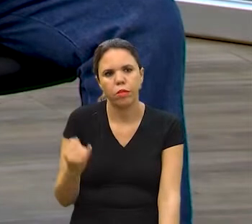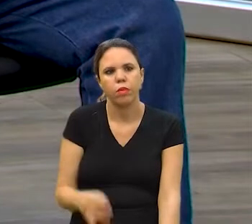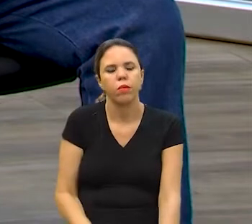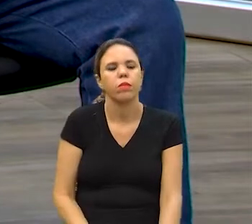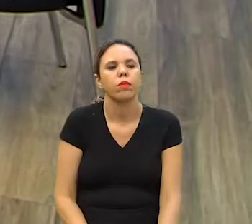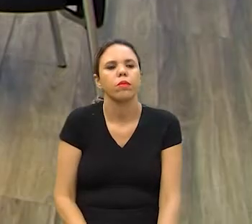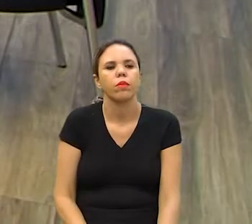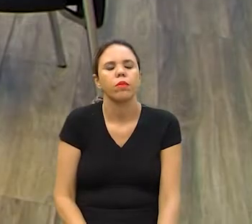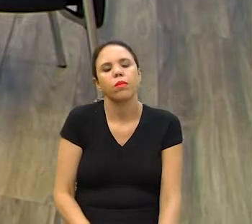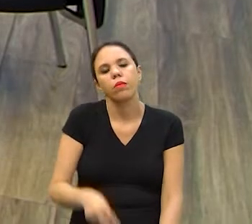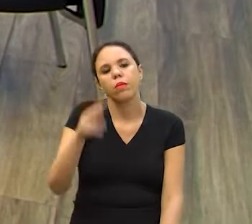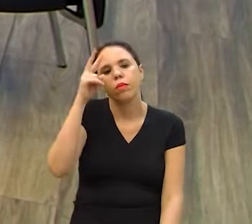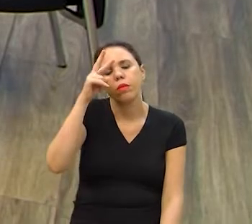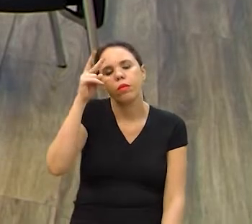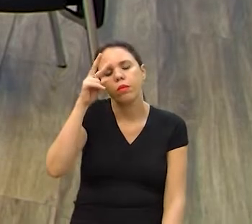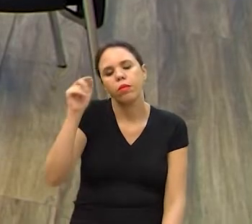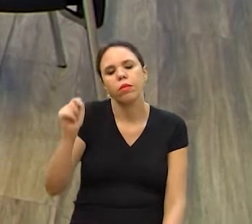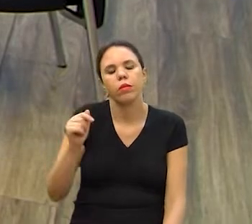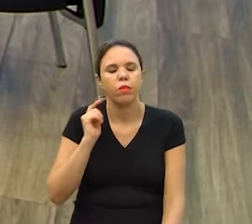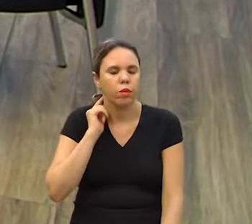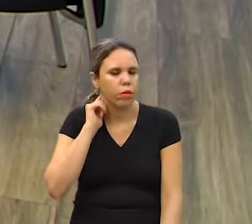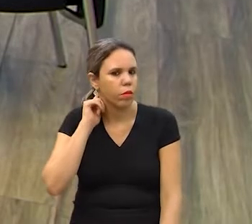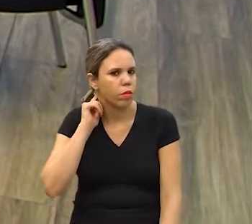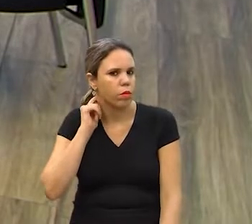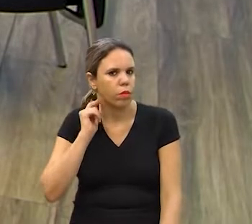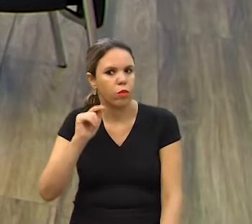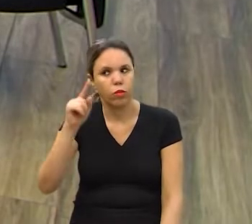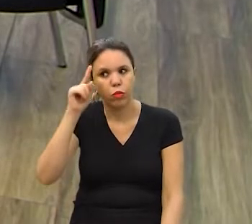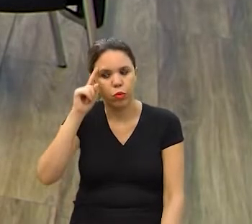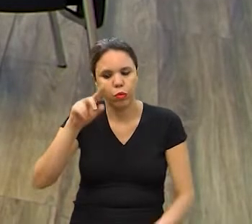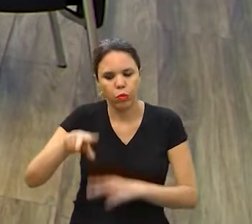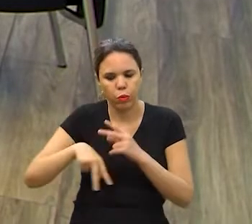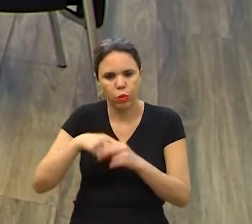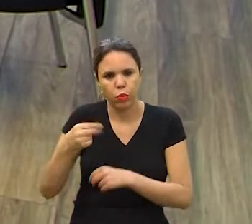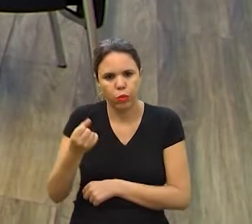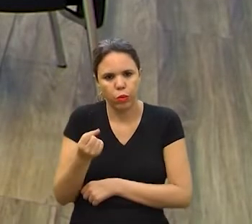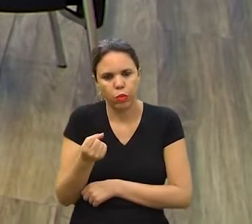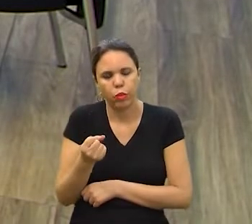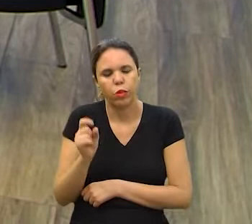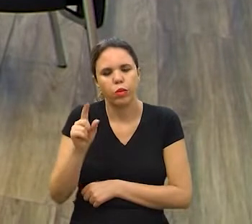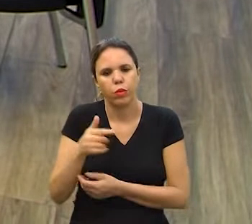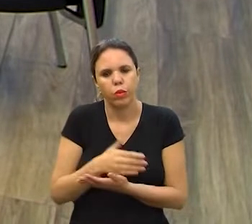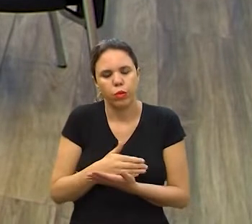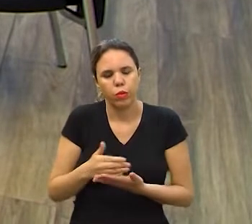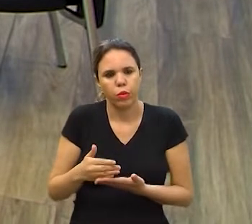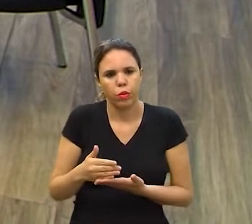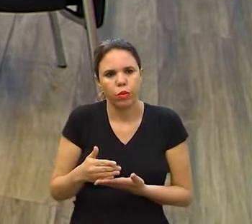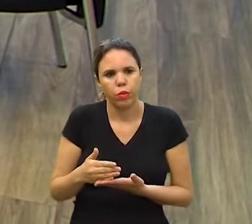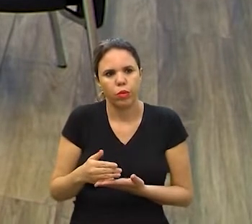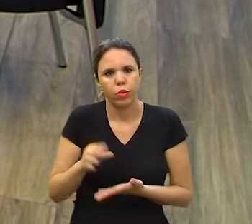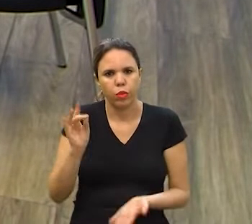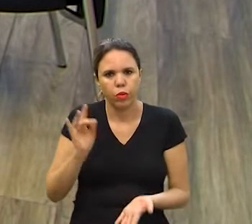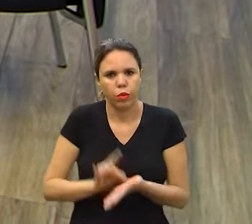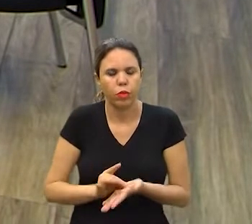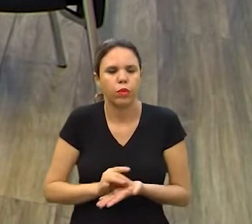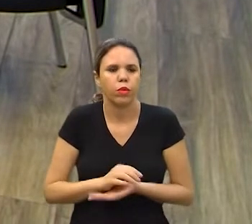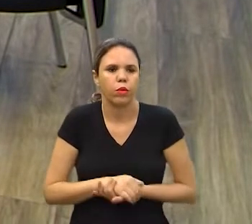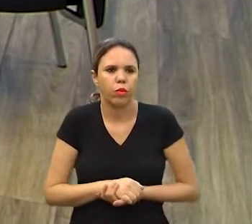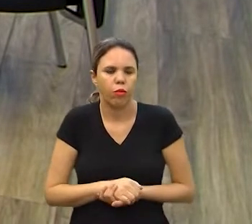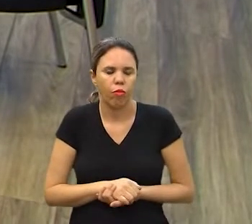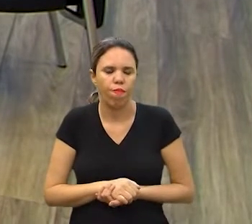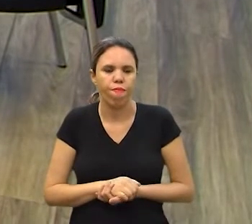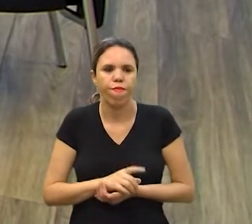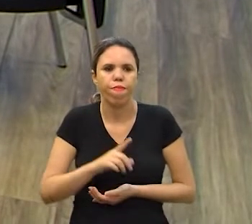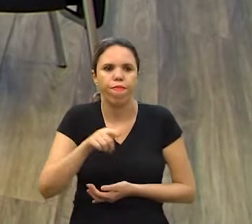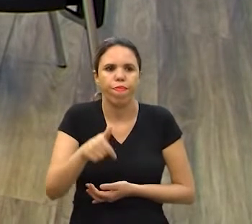muito importante. A gente lembra que, inclusive, o Dia do Laço Branco, ele começa